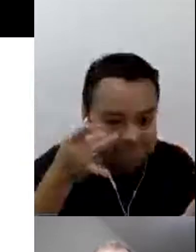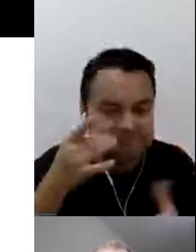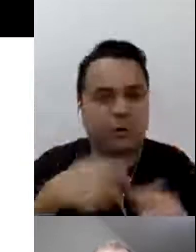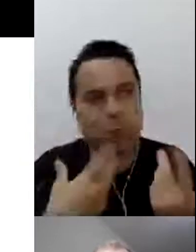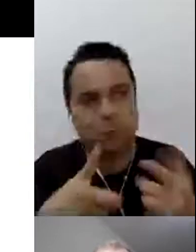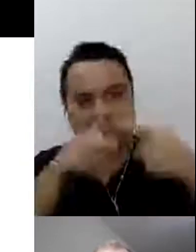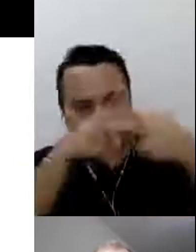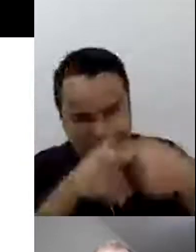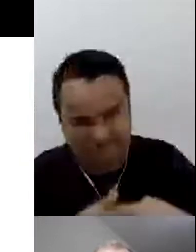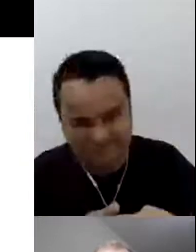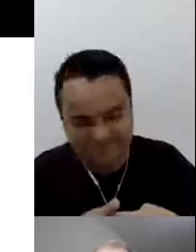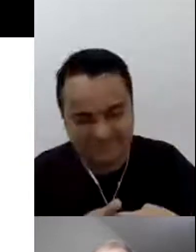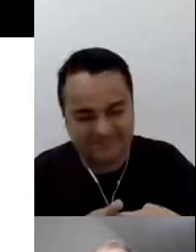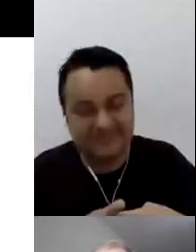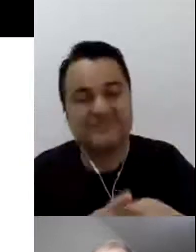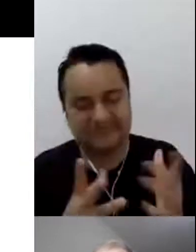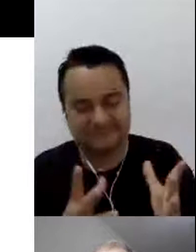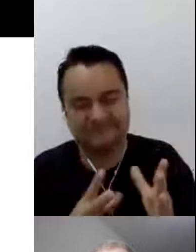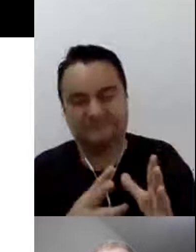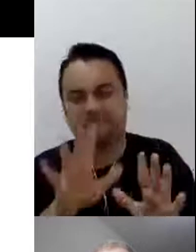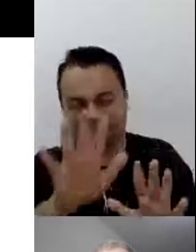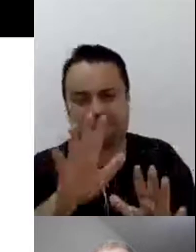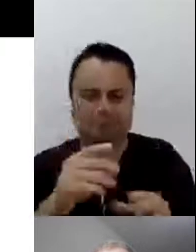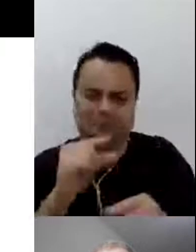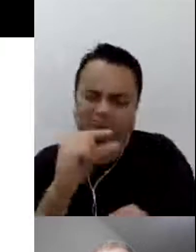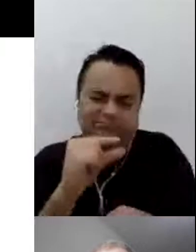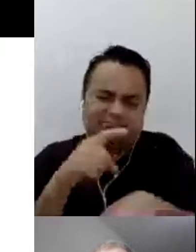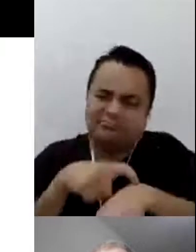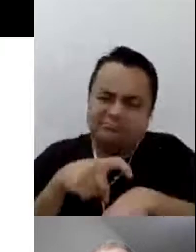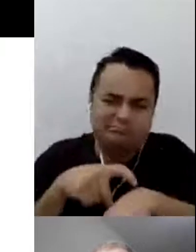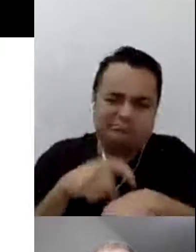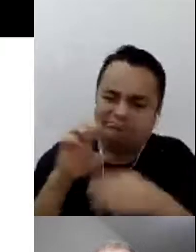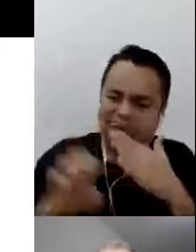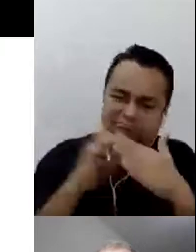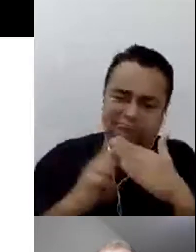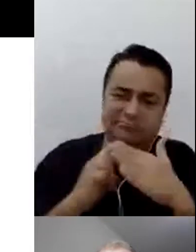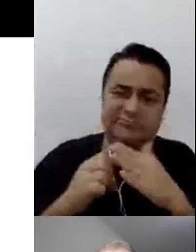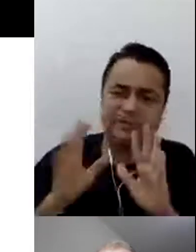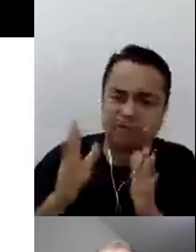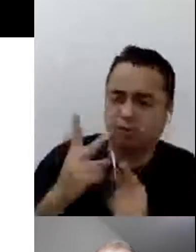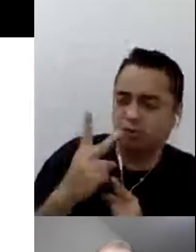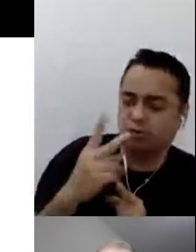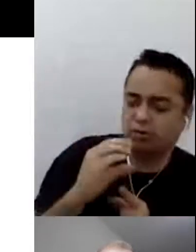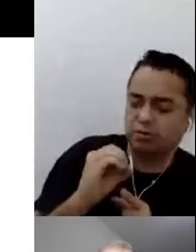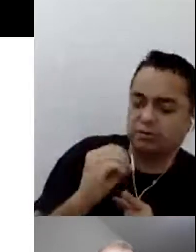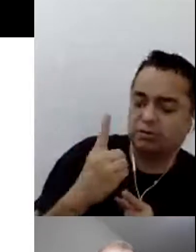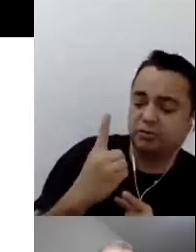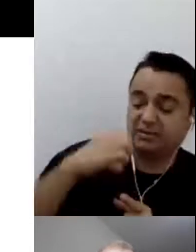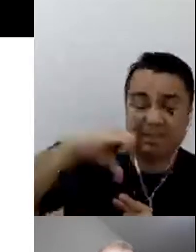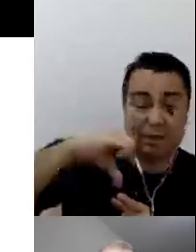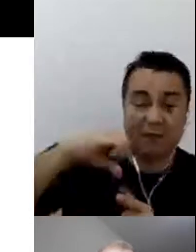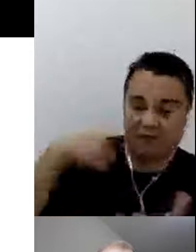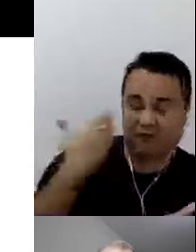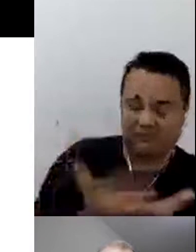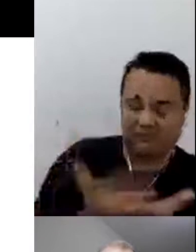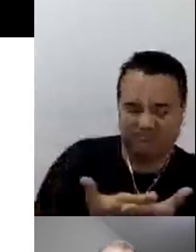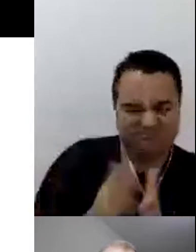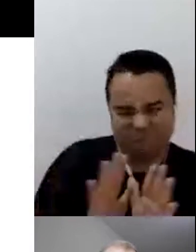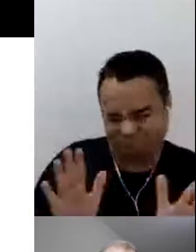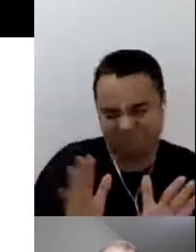mecânicos, um pouco tempo que eu tenho de empresa, eu sou funcionário Bosch desde 2019, eu já migrei e hoje eu